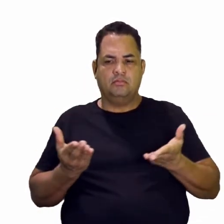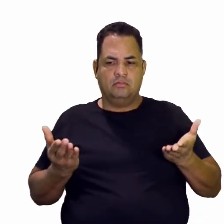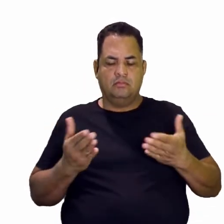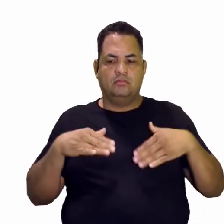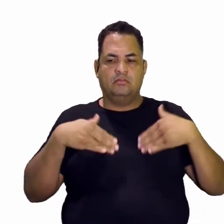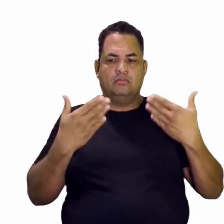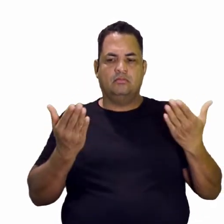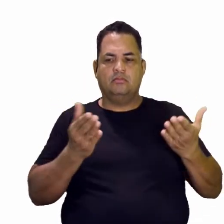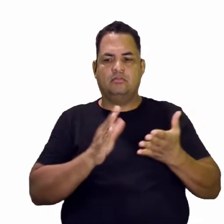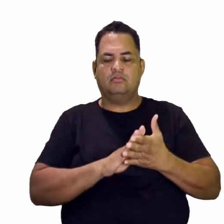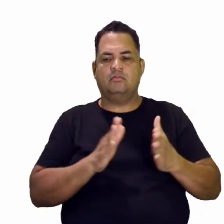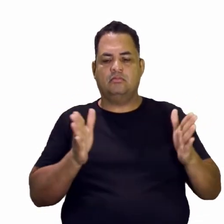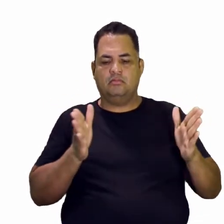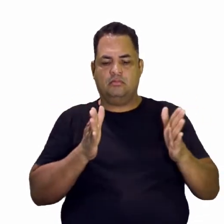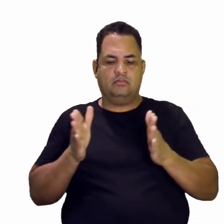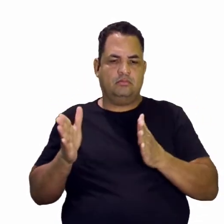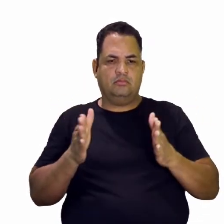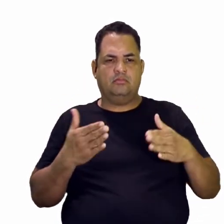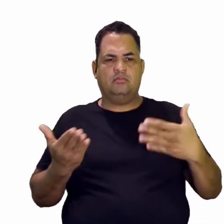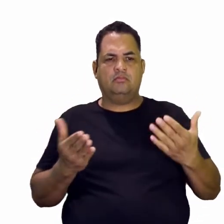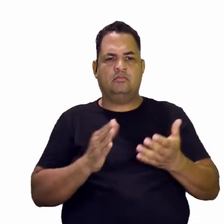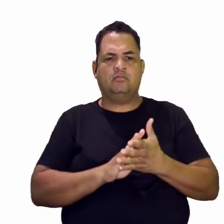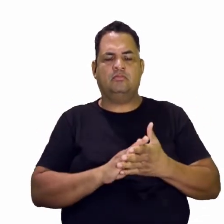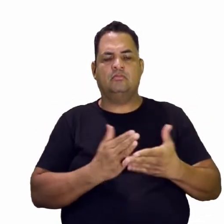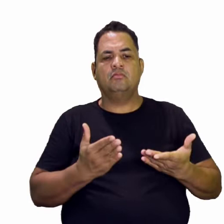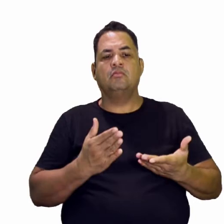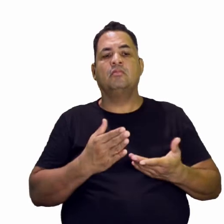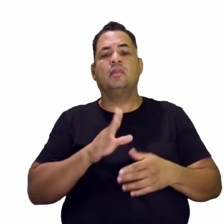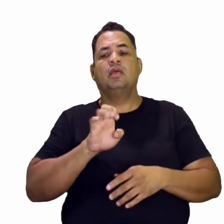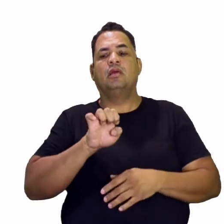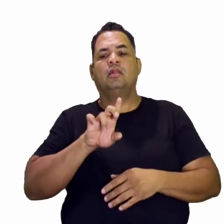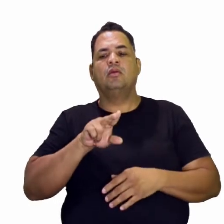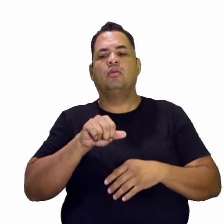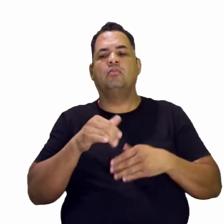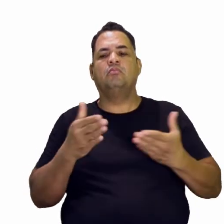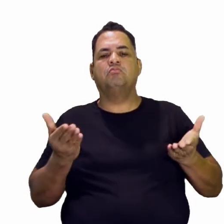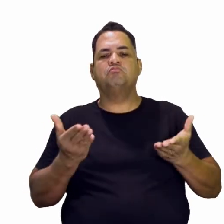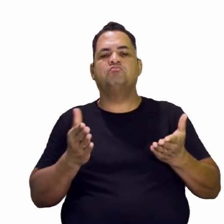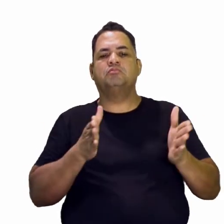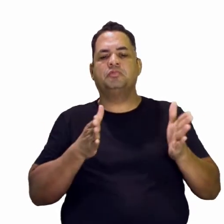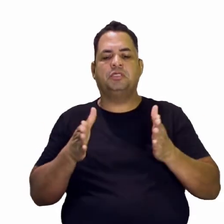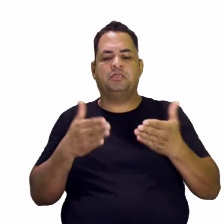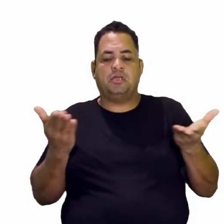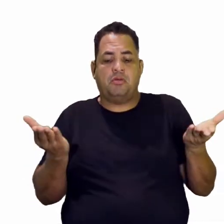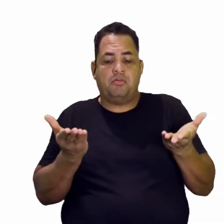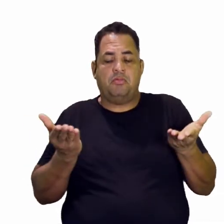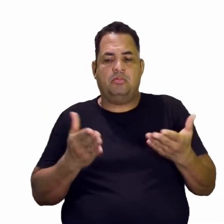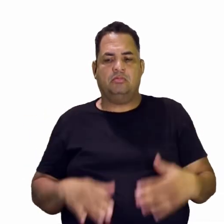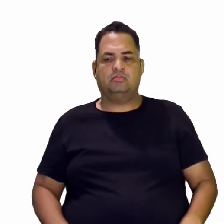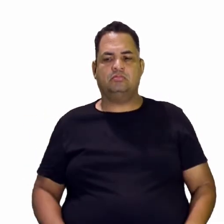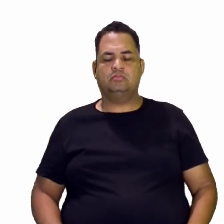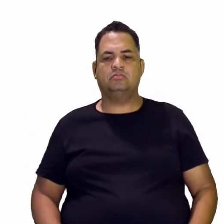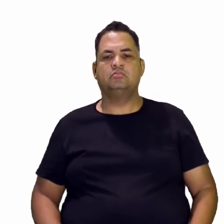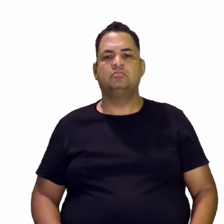Qual é? Eu já sei que a era cenozoica, mas é terciário ou quaternário? O que aparecia por último,